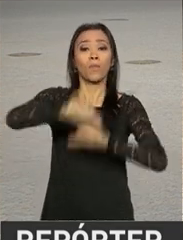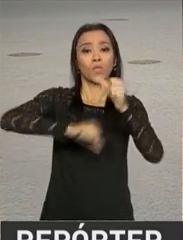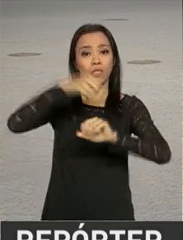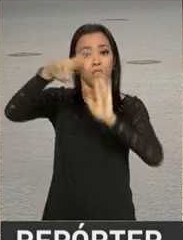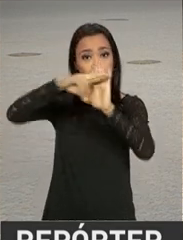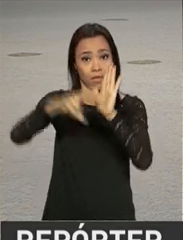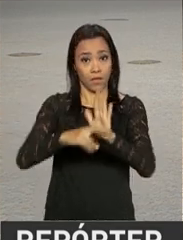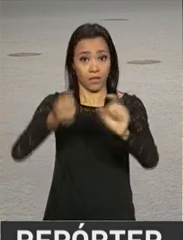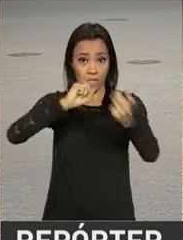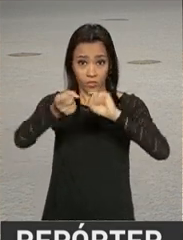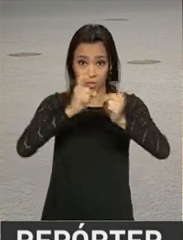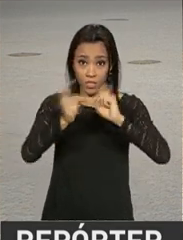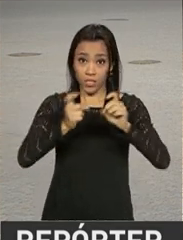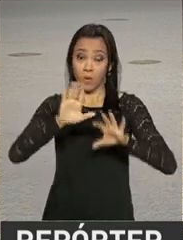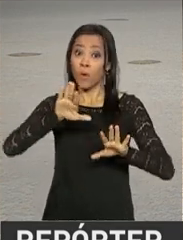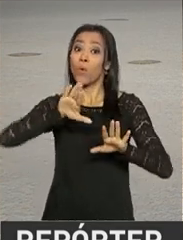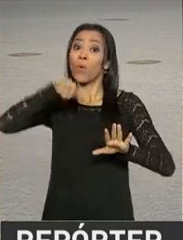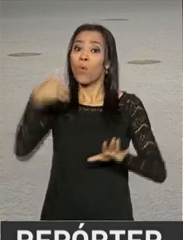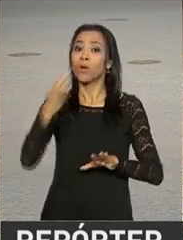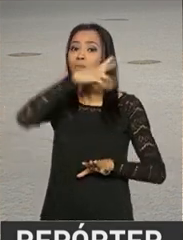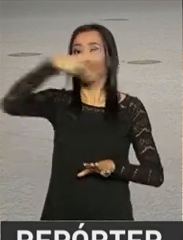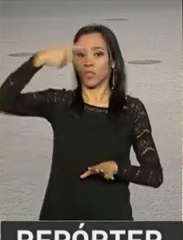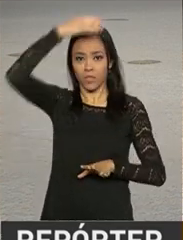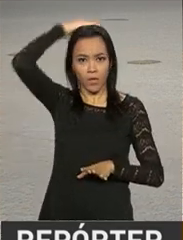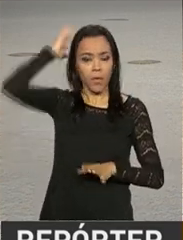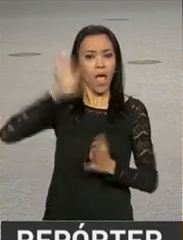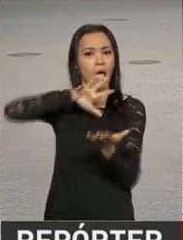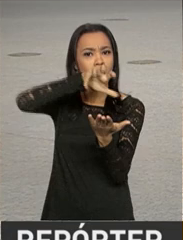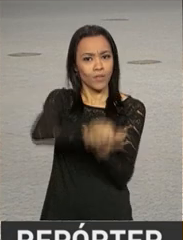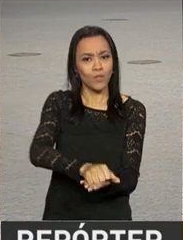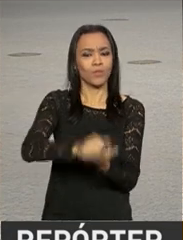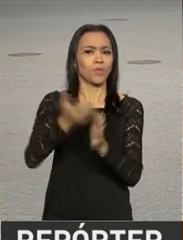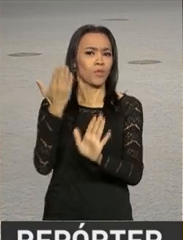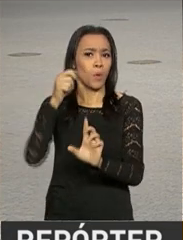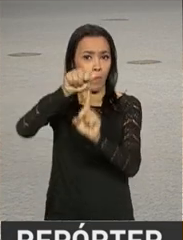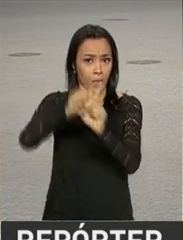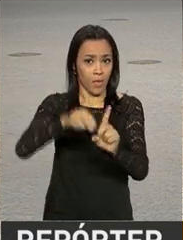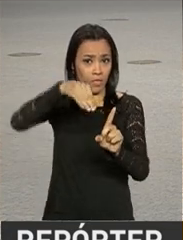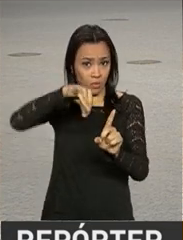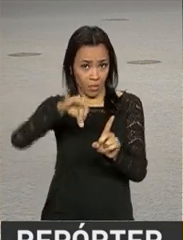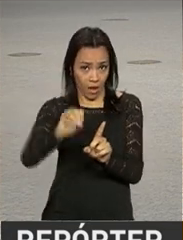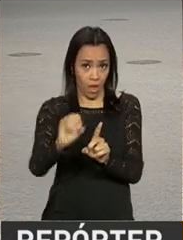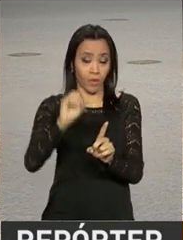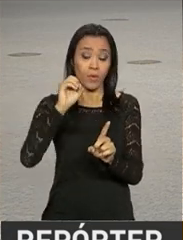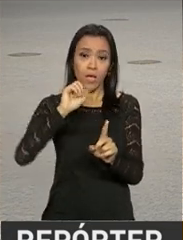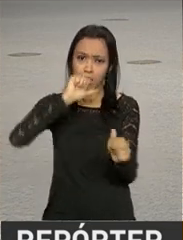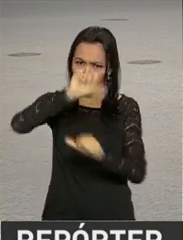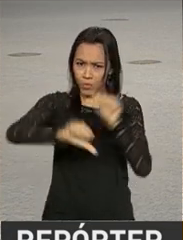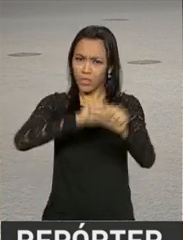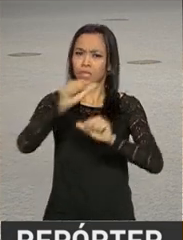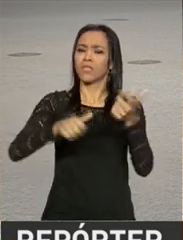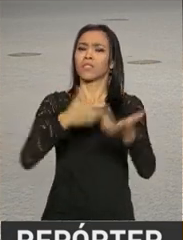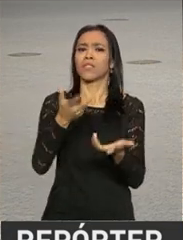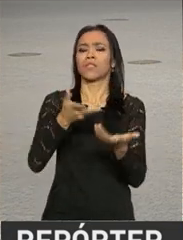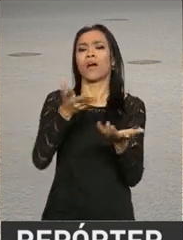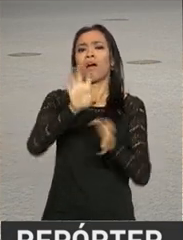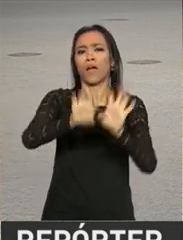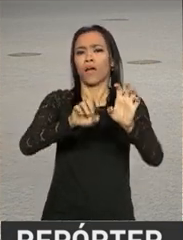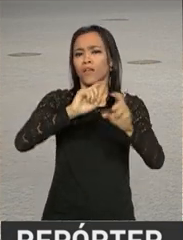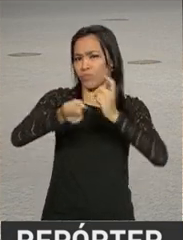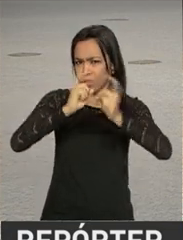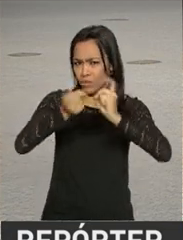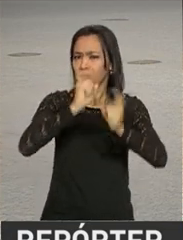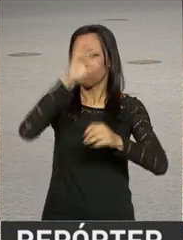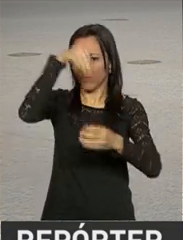presidente Michel Temer quando assumiu interinamente a presidência da República em maio desse ano. As mudanças na estrutura do Poder Executivo Federal